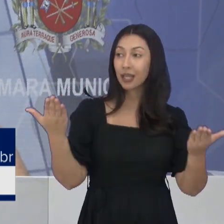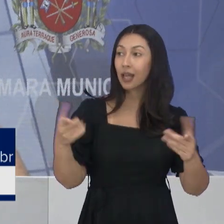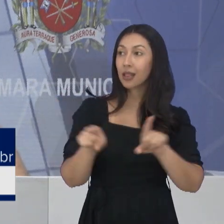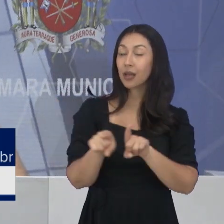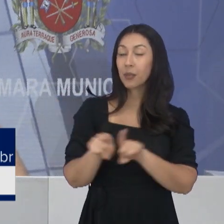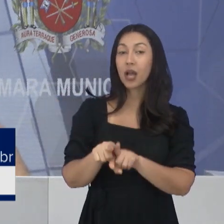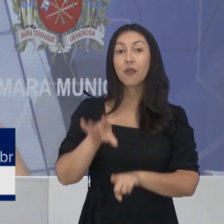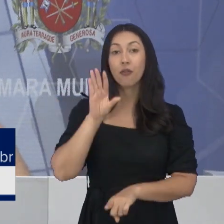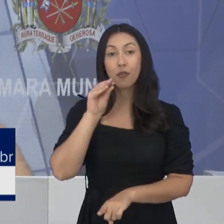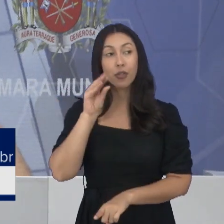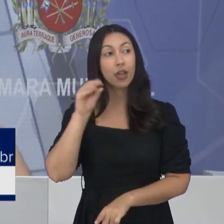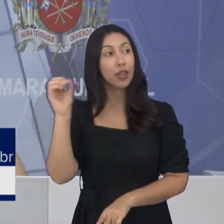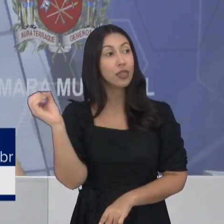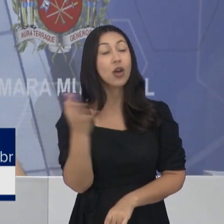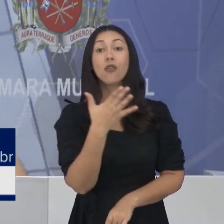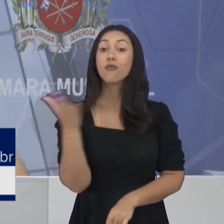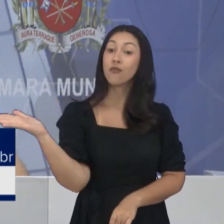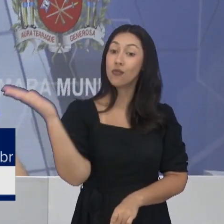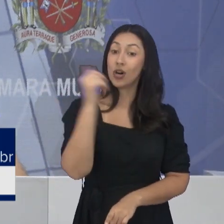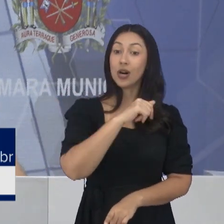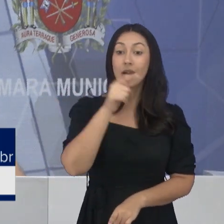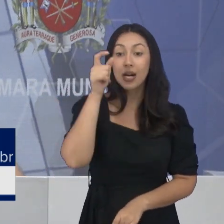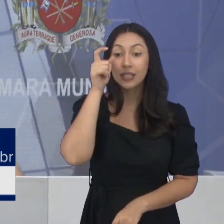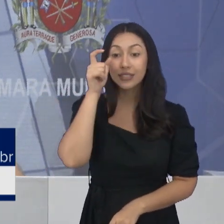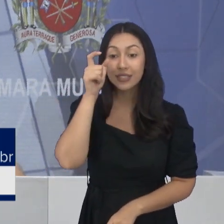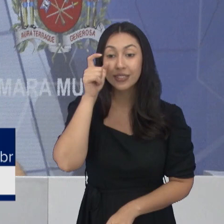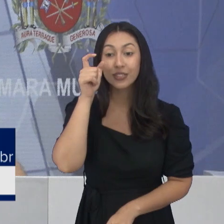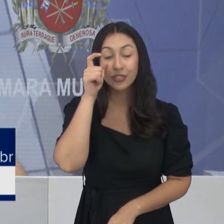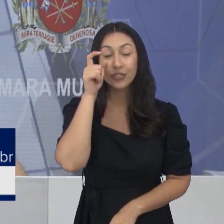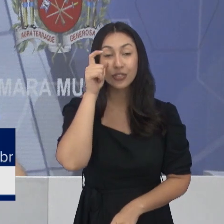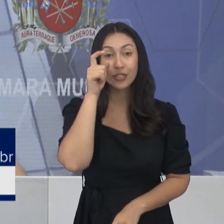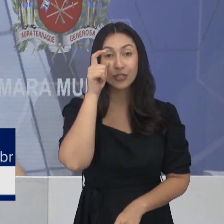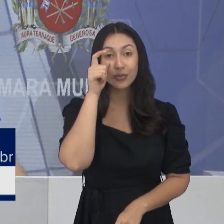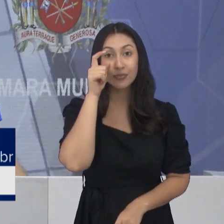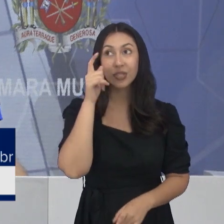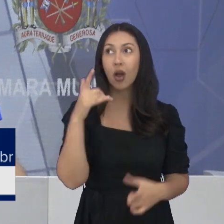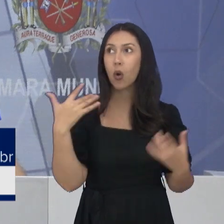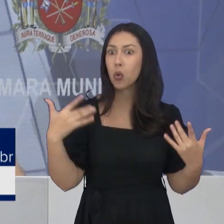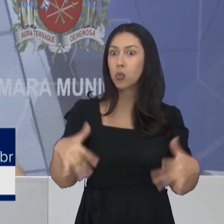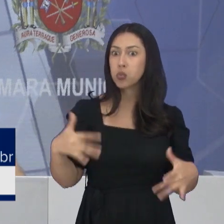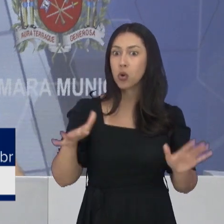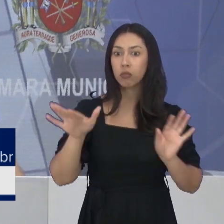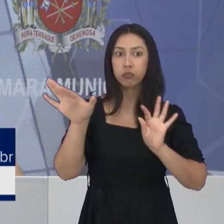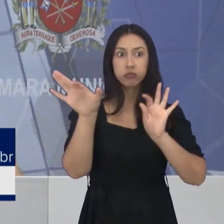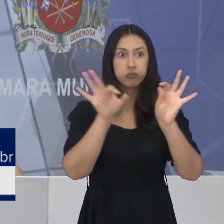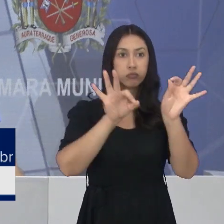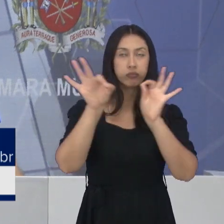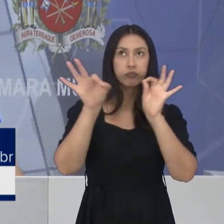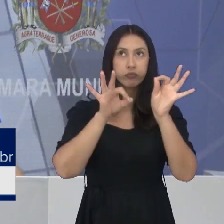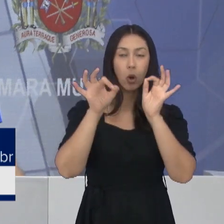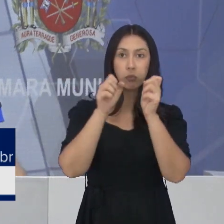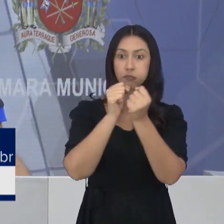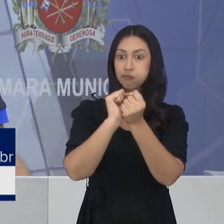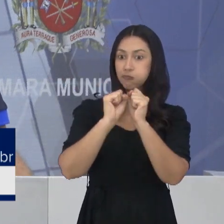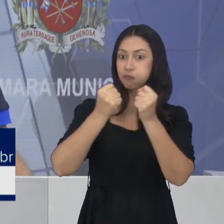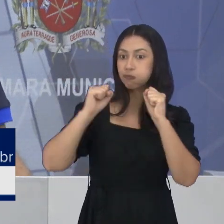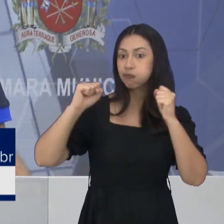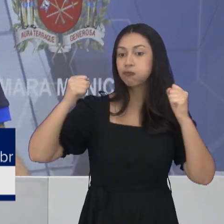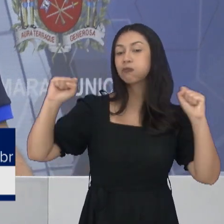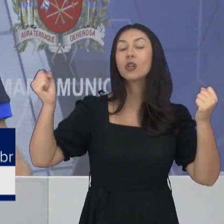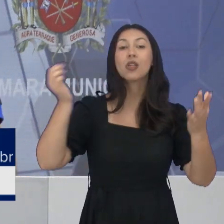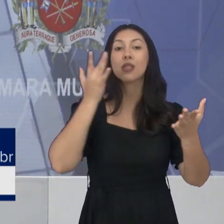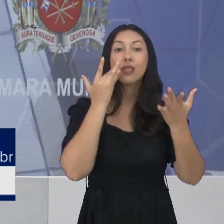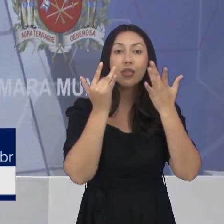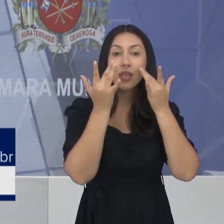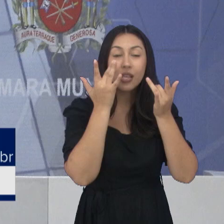funcionários da casa, a assistirem essa gigantesca e maravilhosa encenação